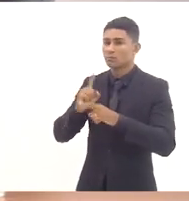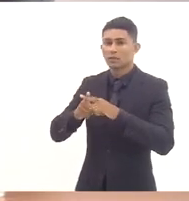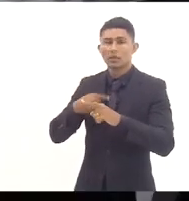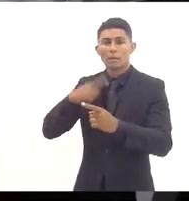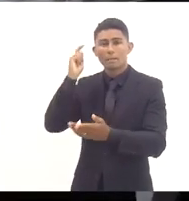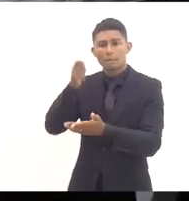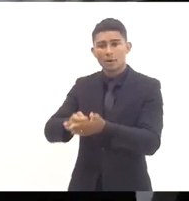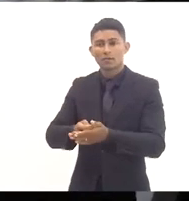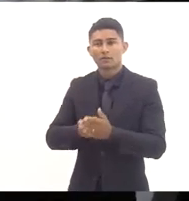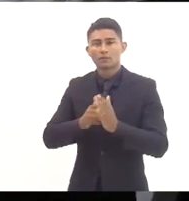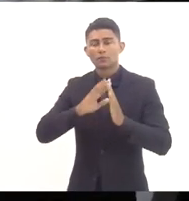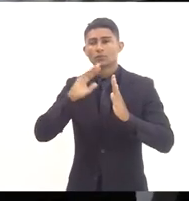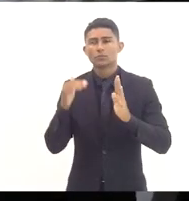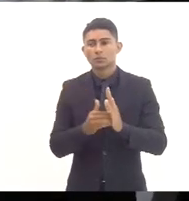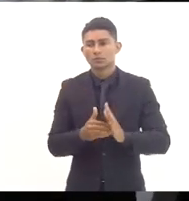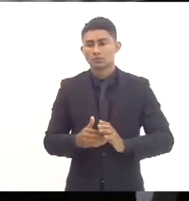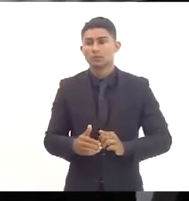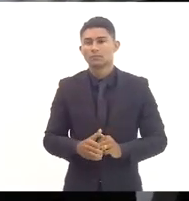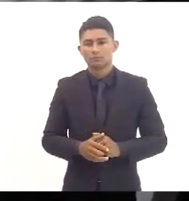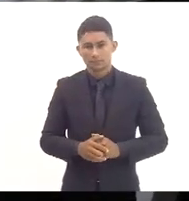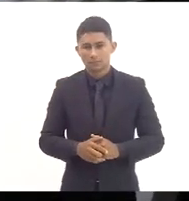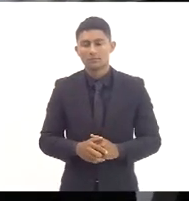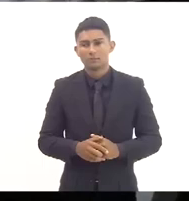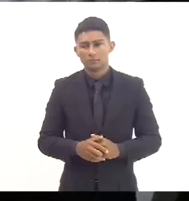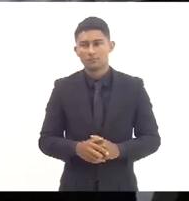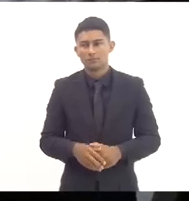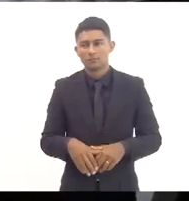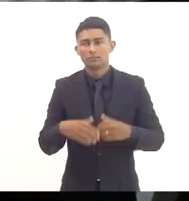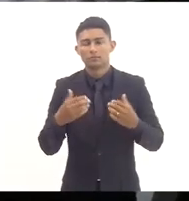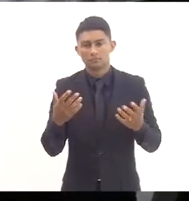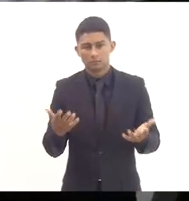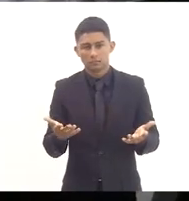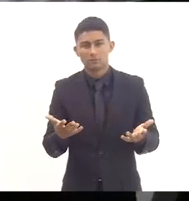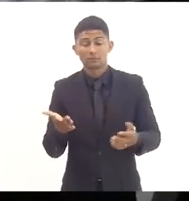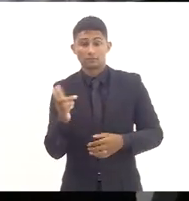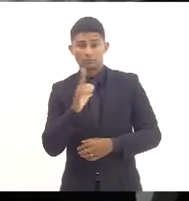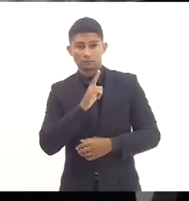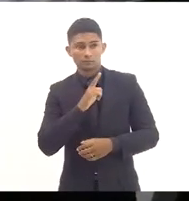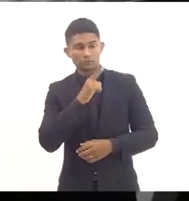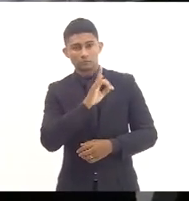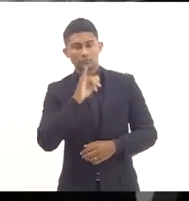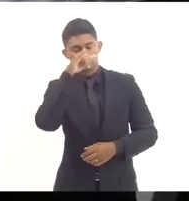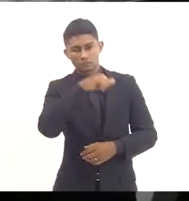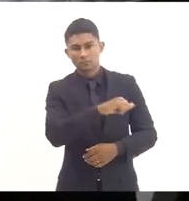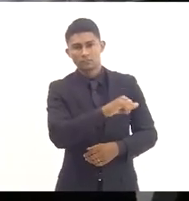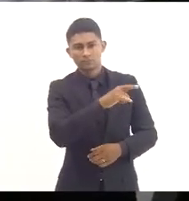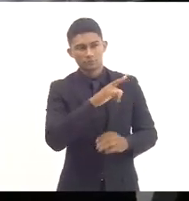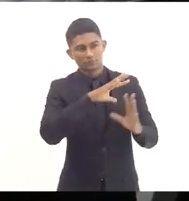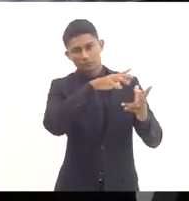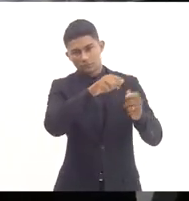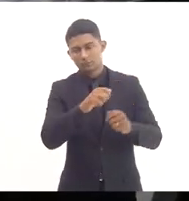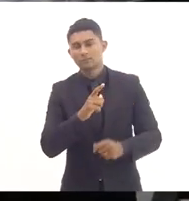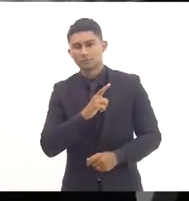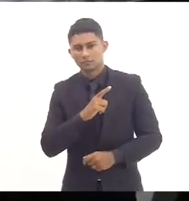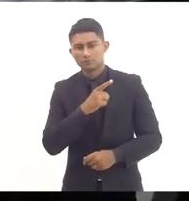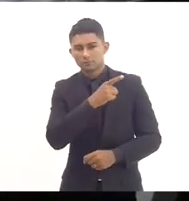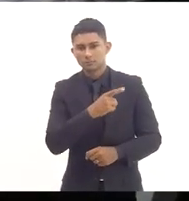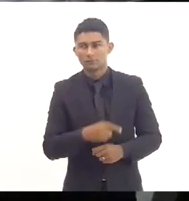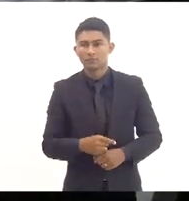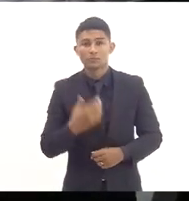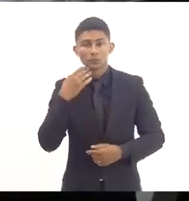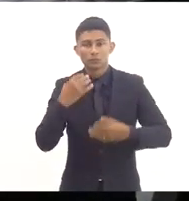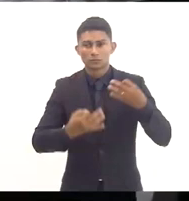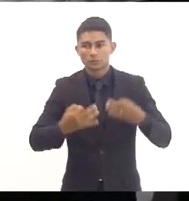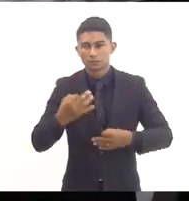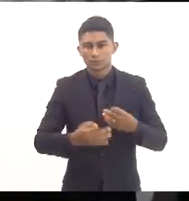consegui já não faça igual plantão da é o plantão exclusivo daí do Aeroporto Internacional era vinculado ao Juizado da ilha do